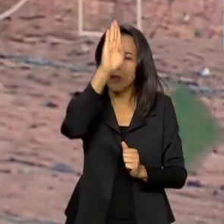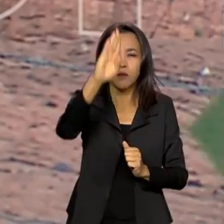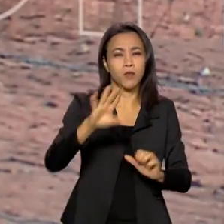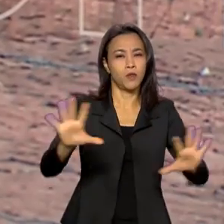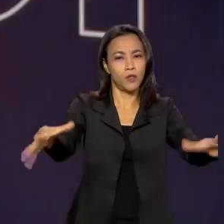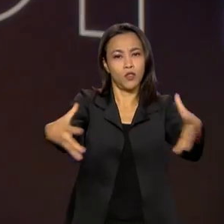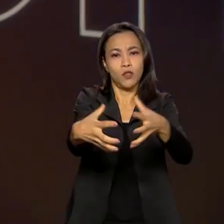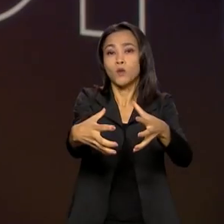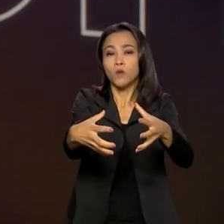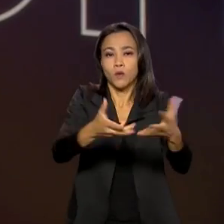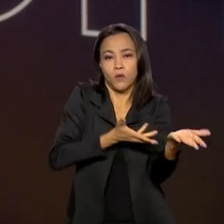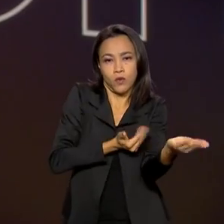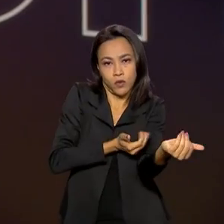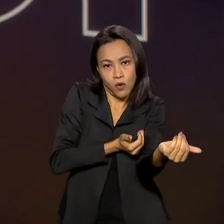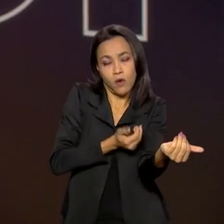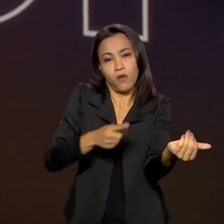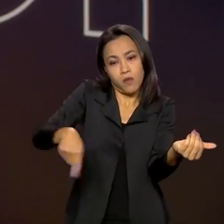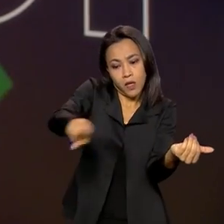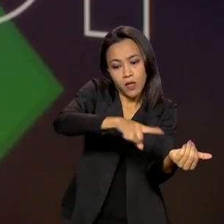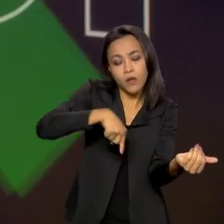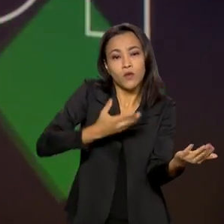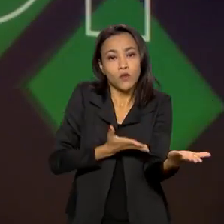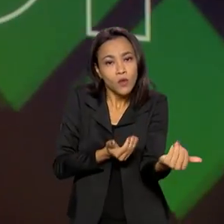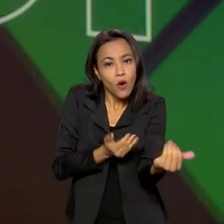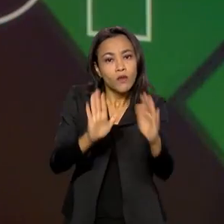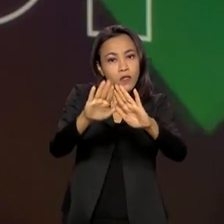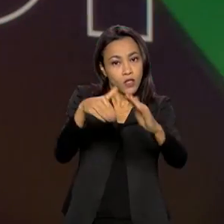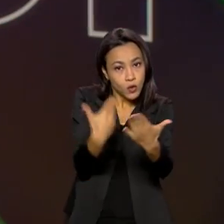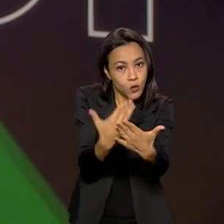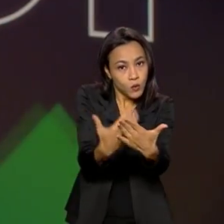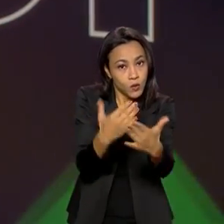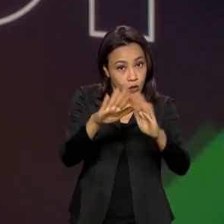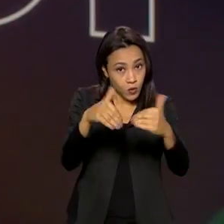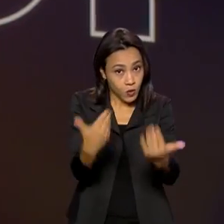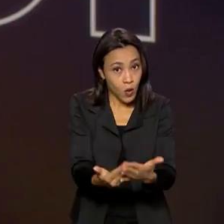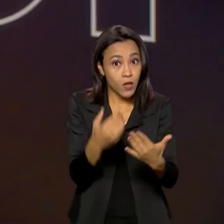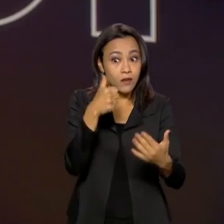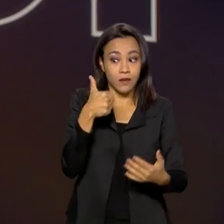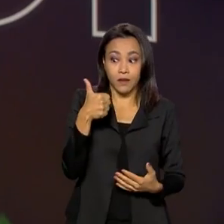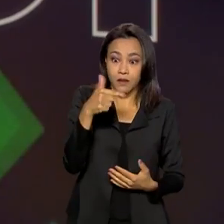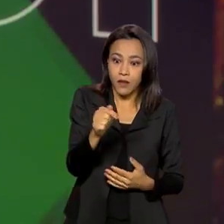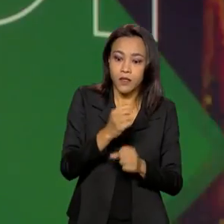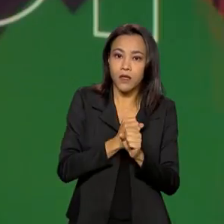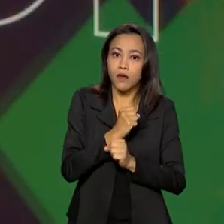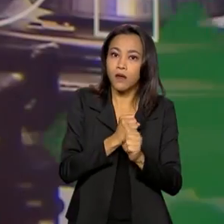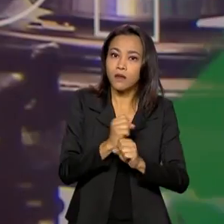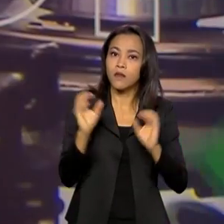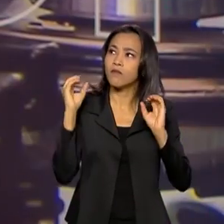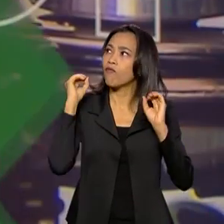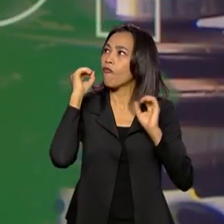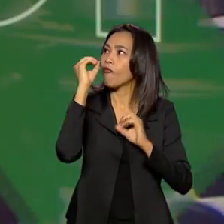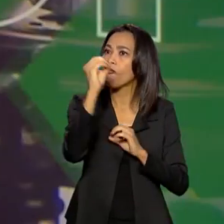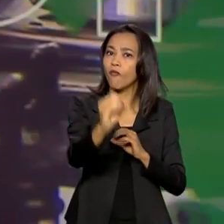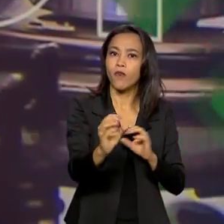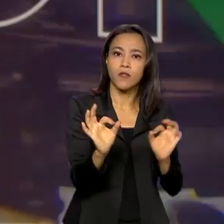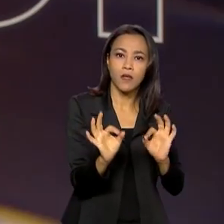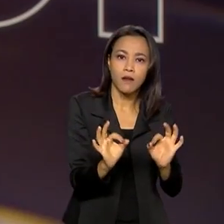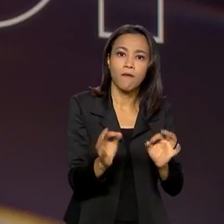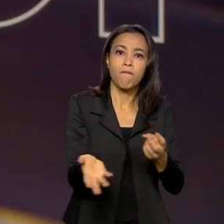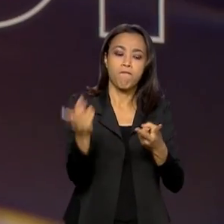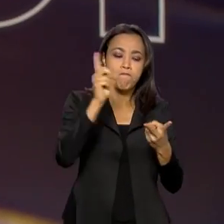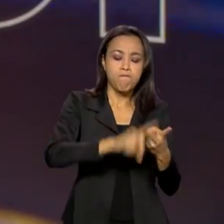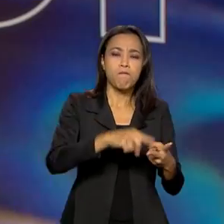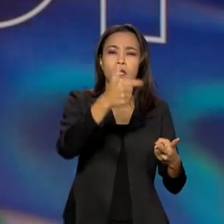jovens recuperamos os jogos escolares brasileiros depois de umato de 1 7 anos sem realizar e com auxílio Esporte